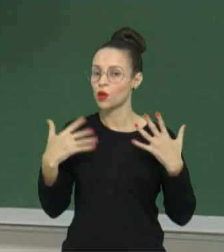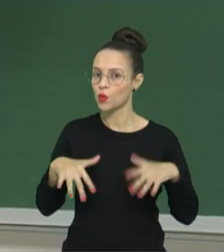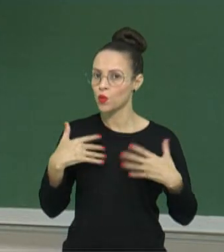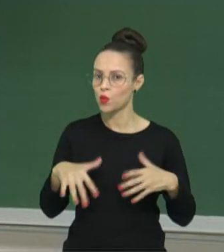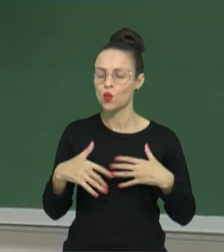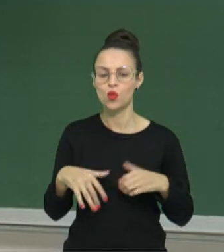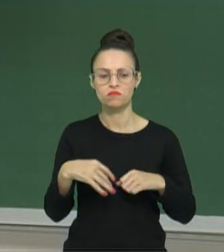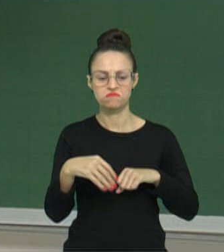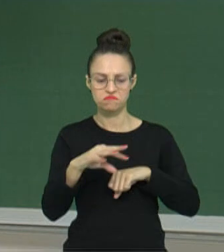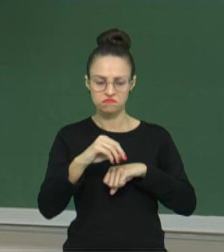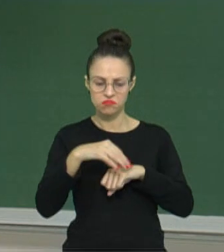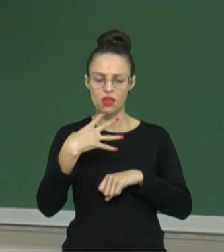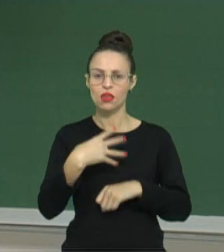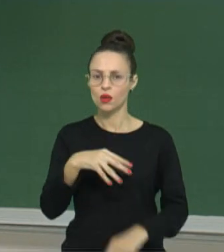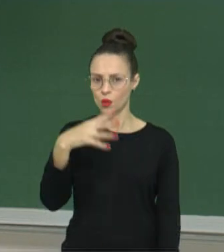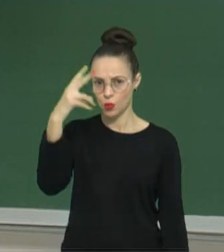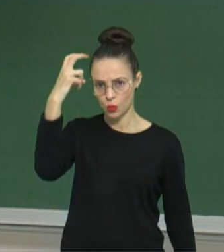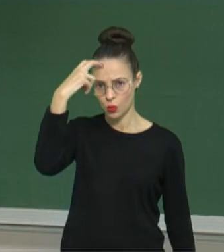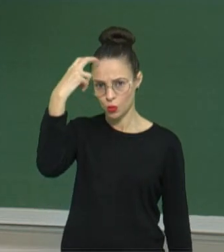isso te traz.